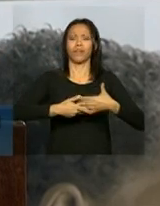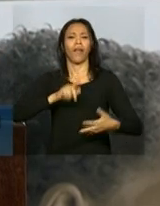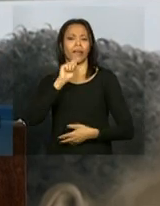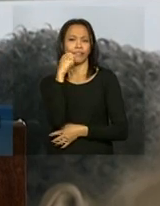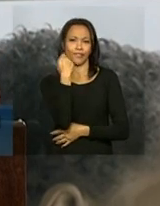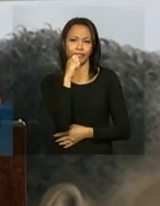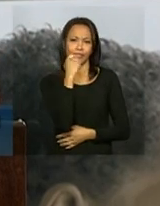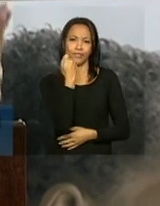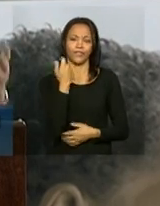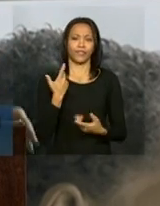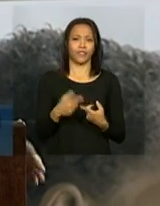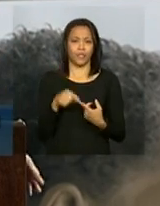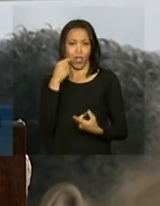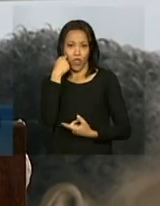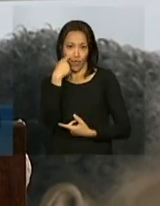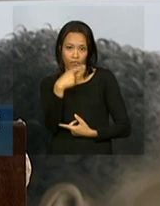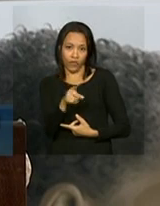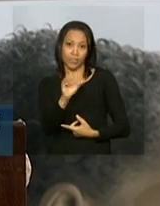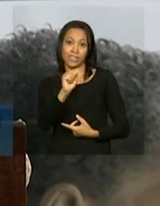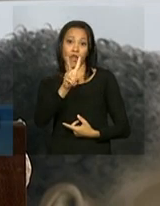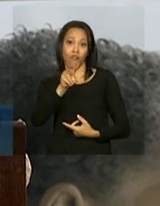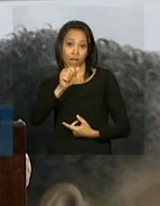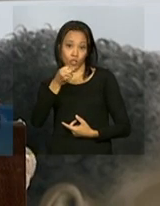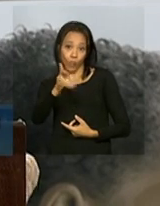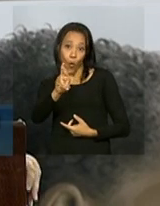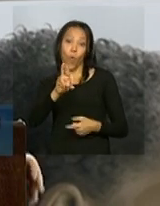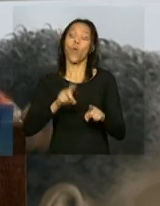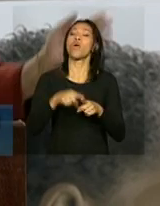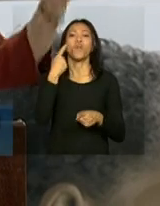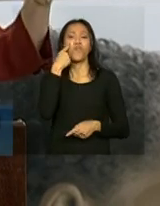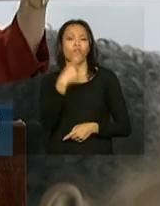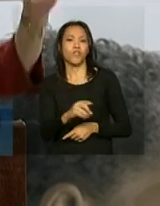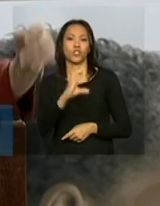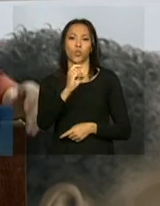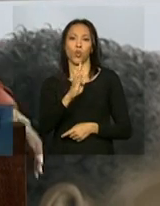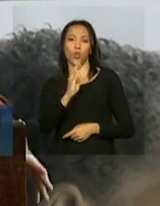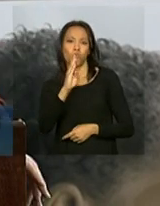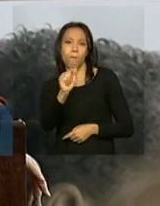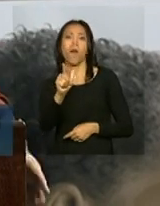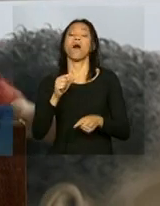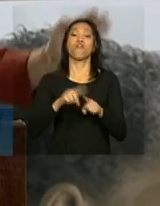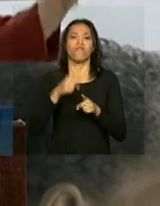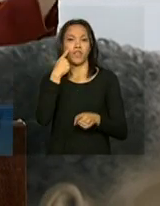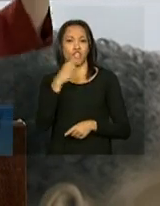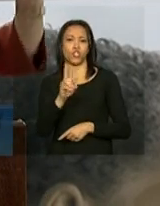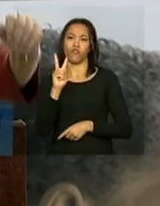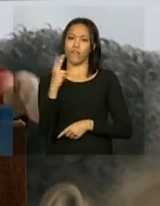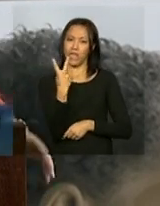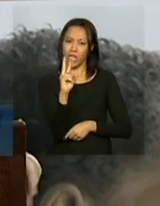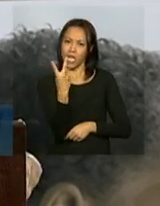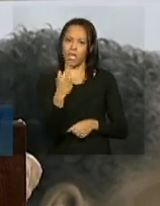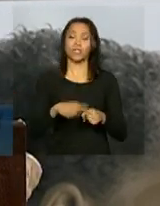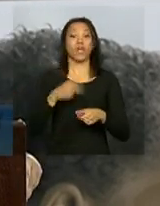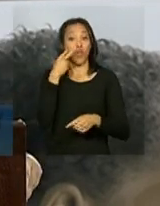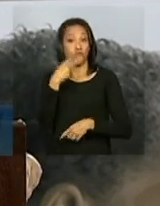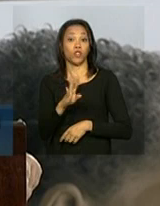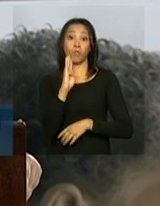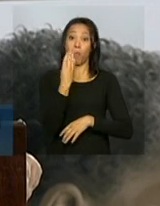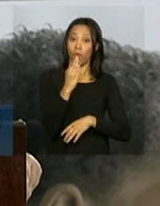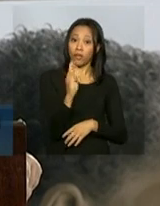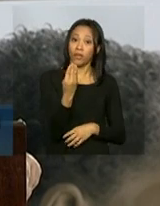argentinos, eu vejo os salvadorenhos, eu vejo os cubanos, eu vejo os venezuelanos, eu vi